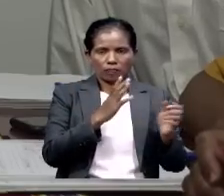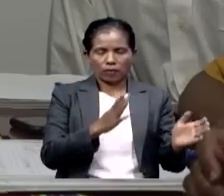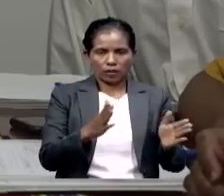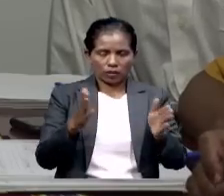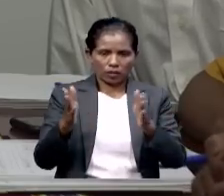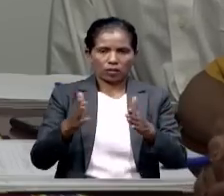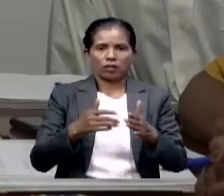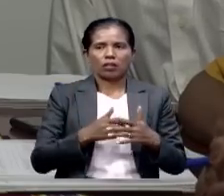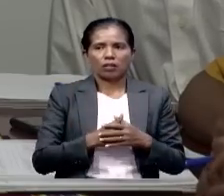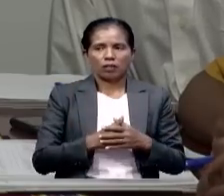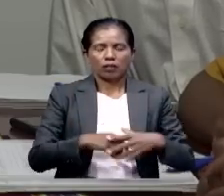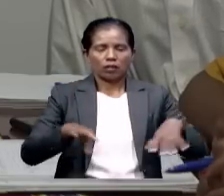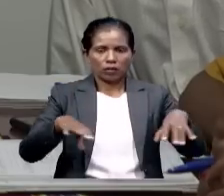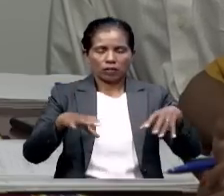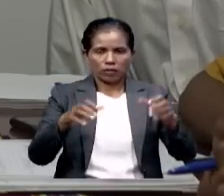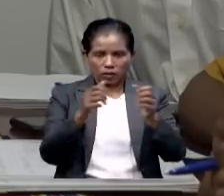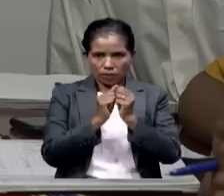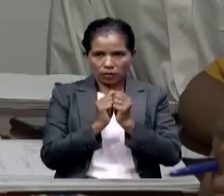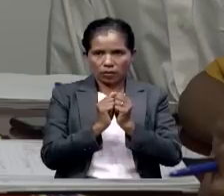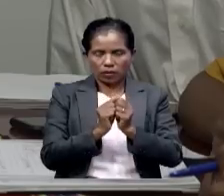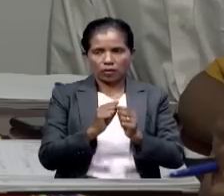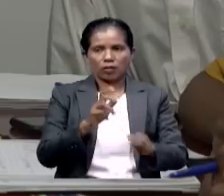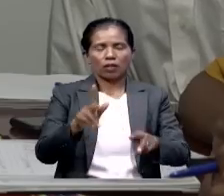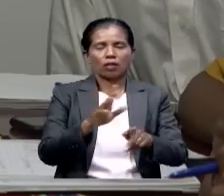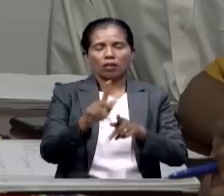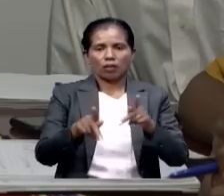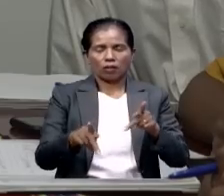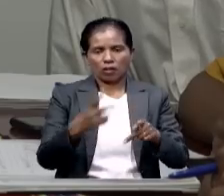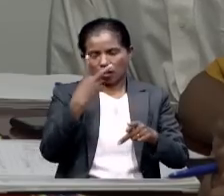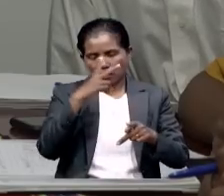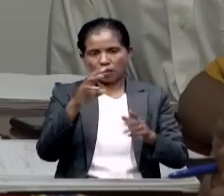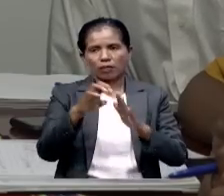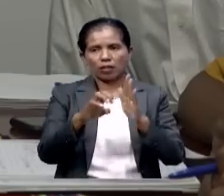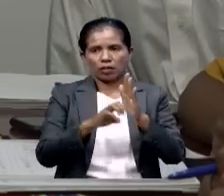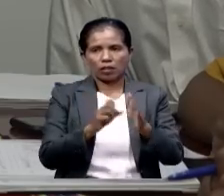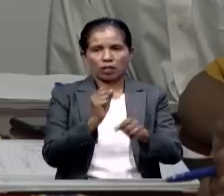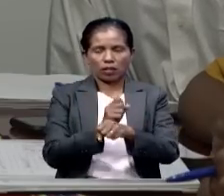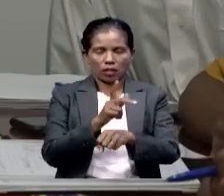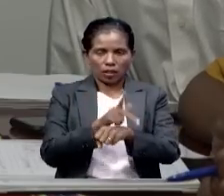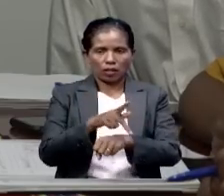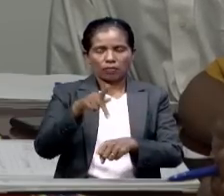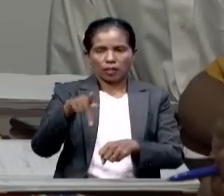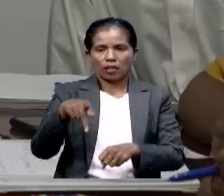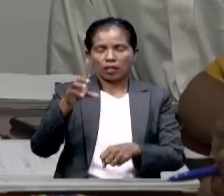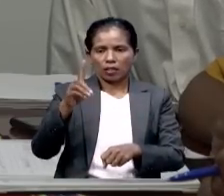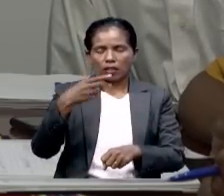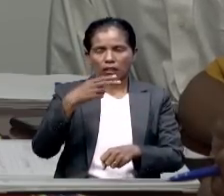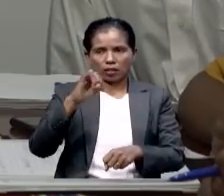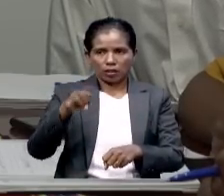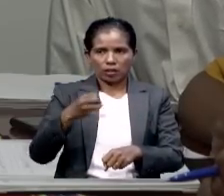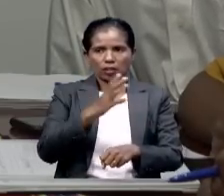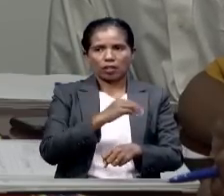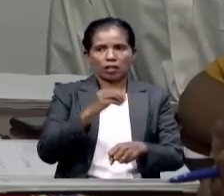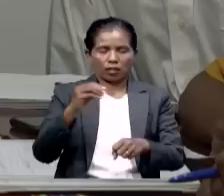laboral lei serviço remoto com entidade de controle estado por exemplo CAC PDHZ inspetor estado